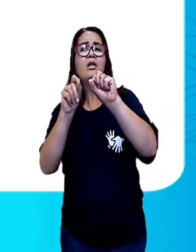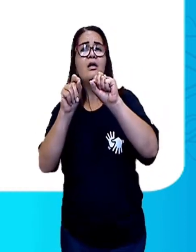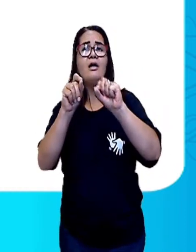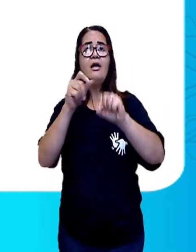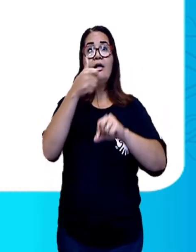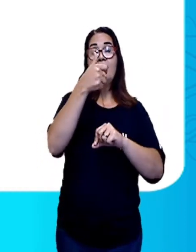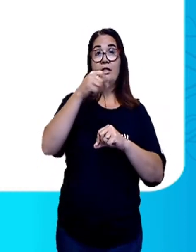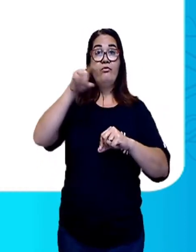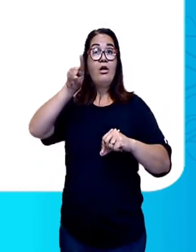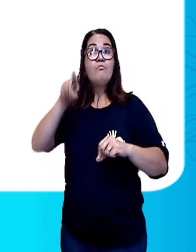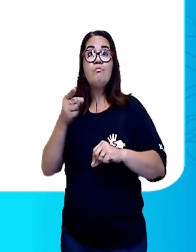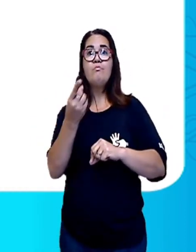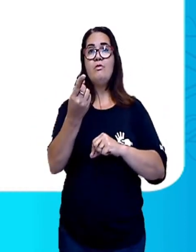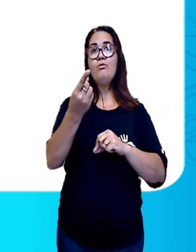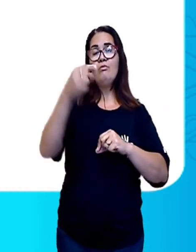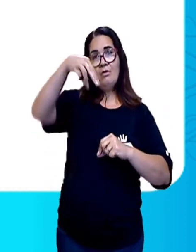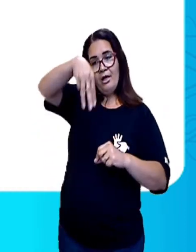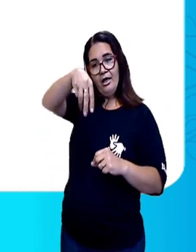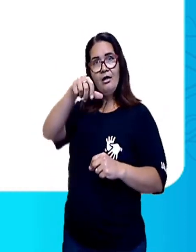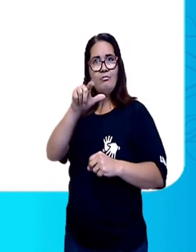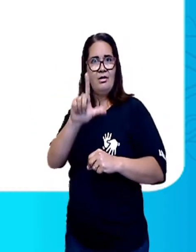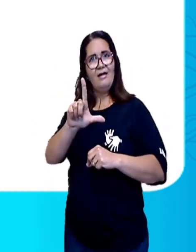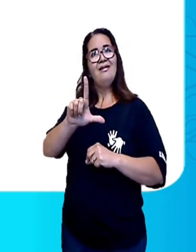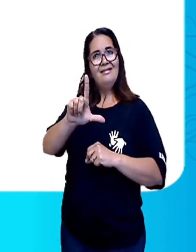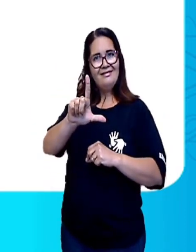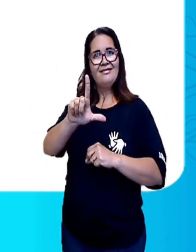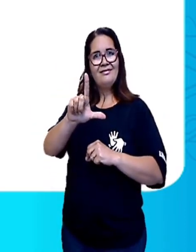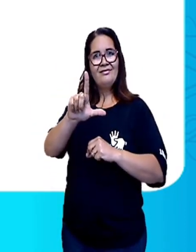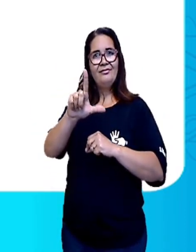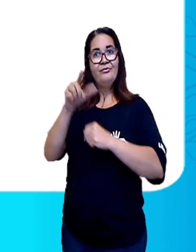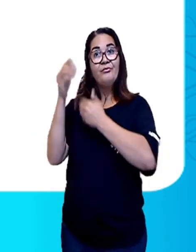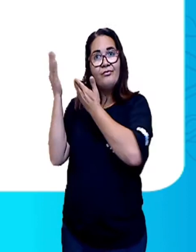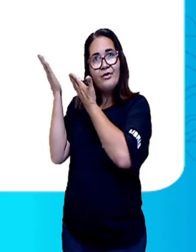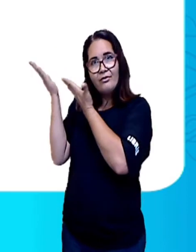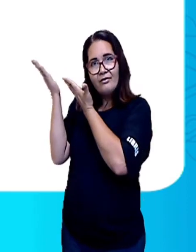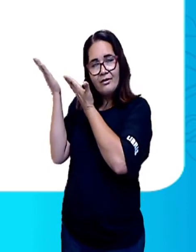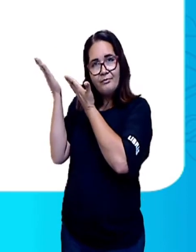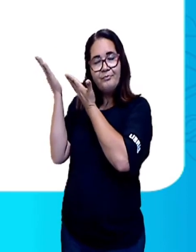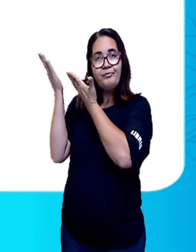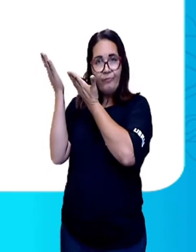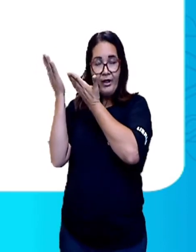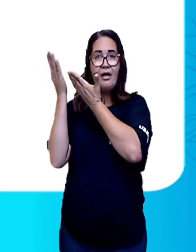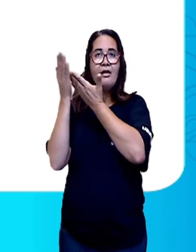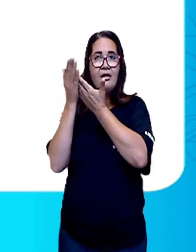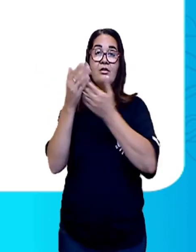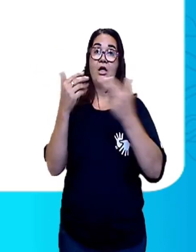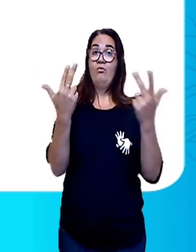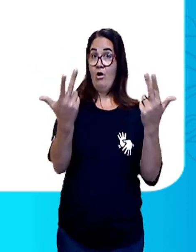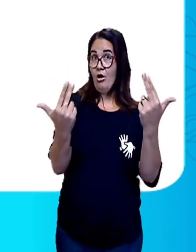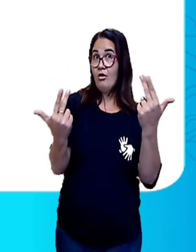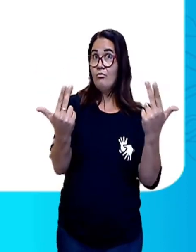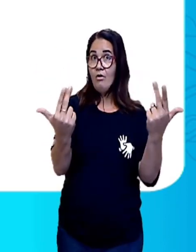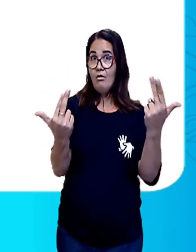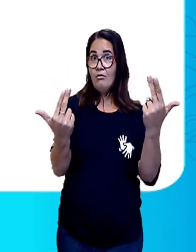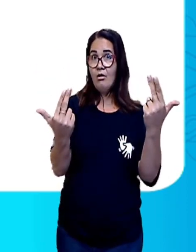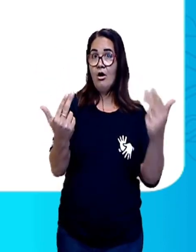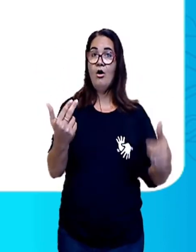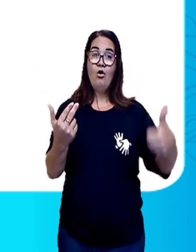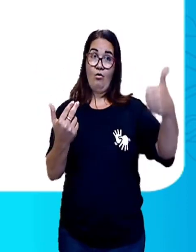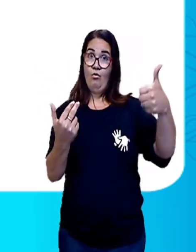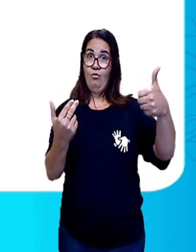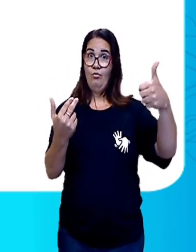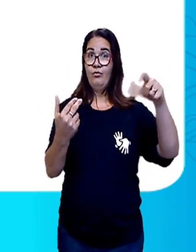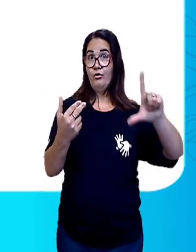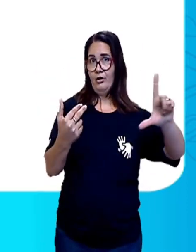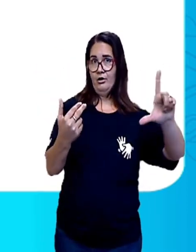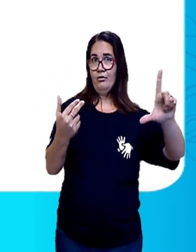mesmo que ter 1000 ml. Correto? Regra básica, 1 litro, 1000